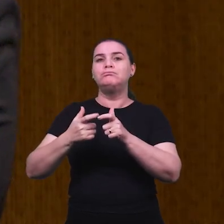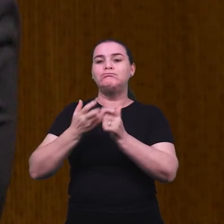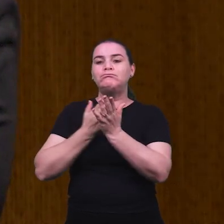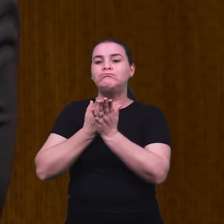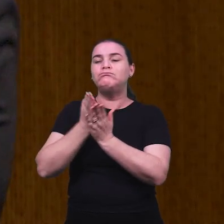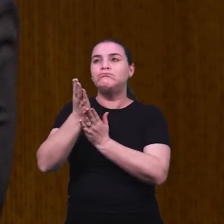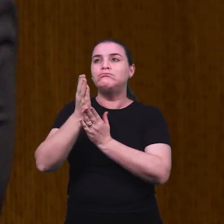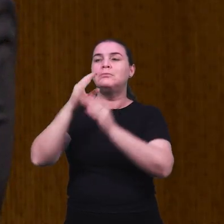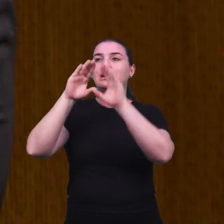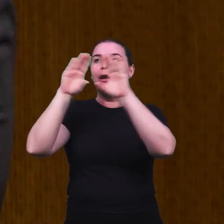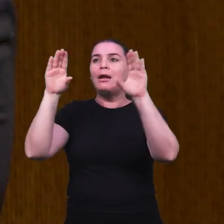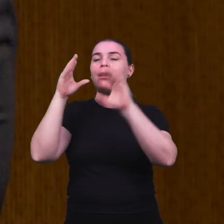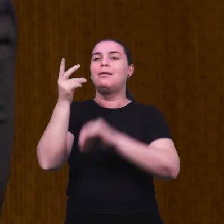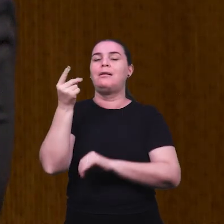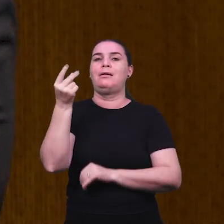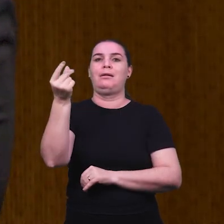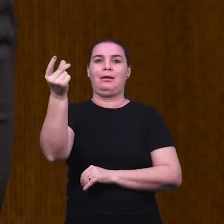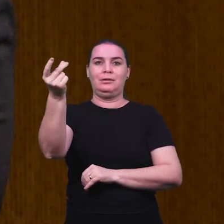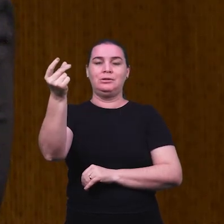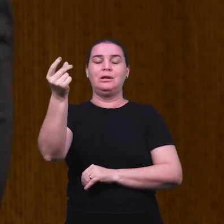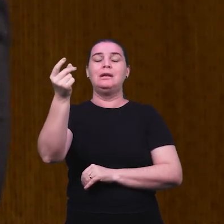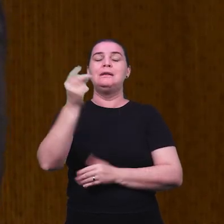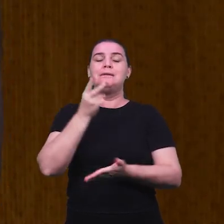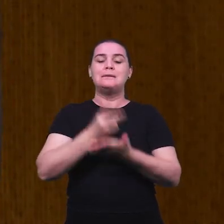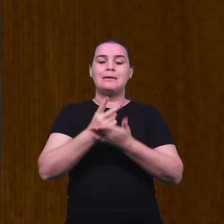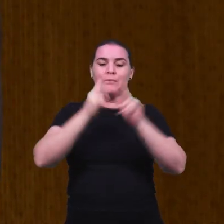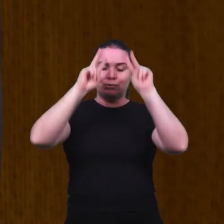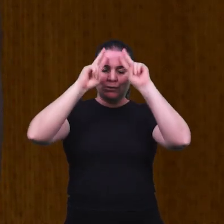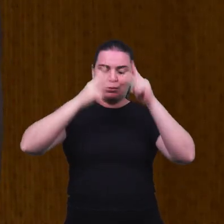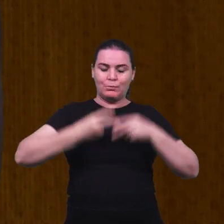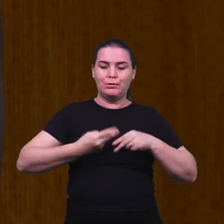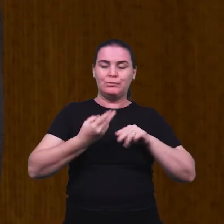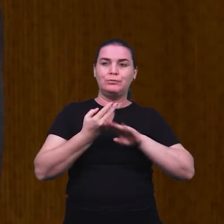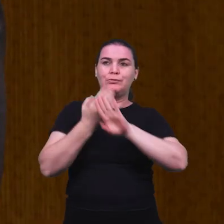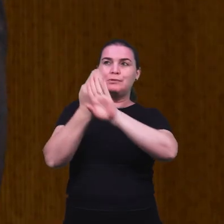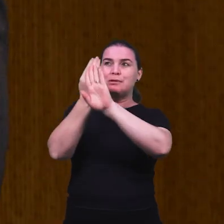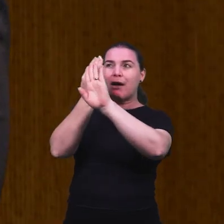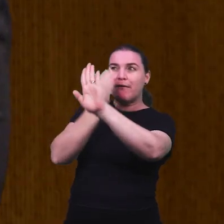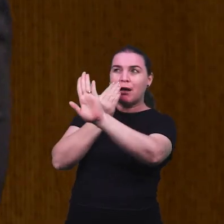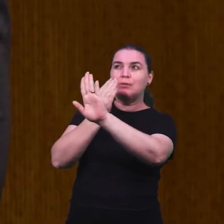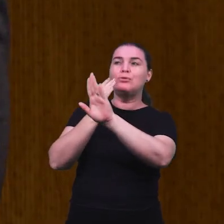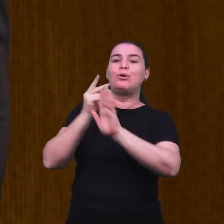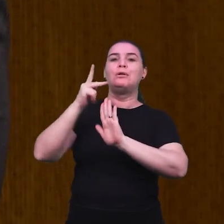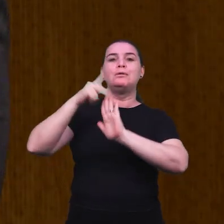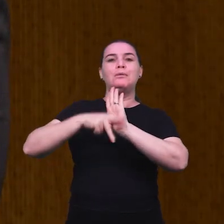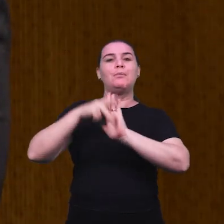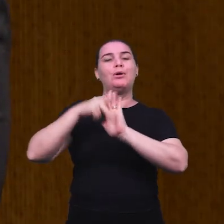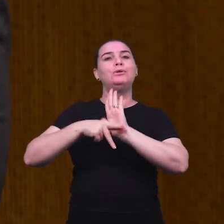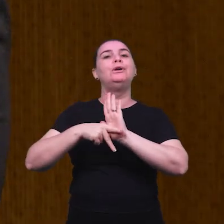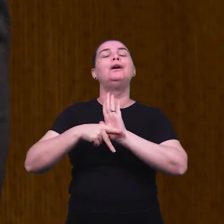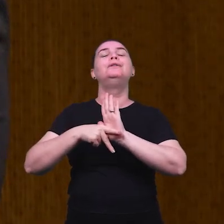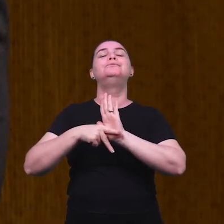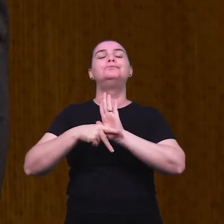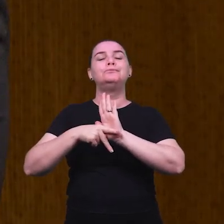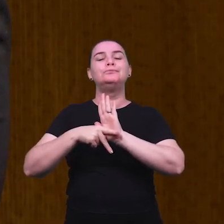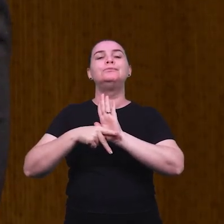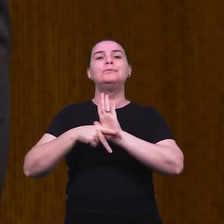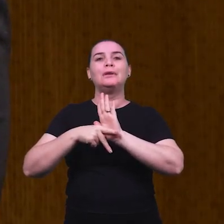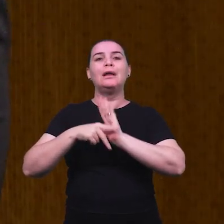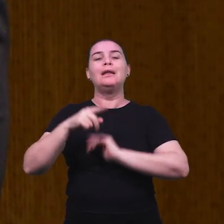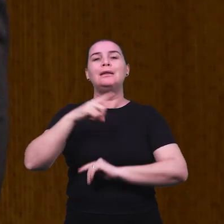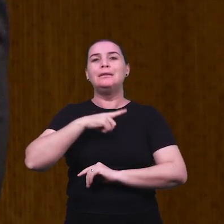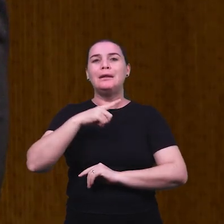é a eternidade. E todas as vezes que o homem se afastou deste projeto, né, houve esse